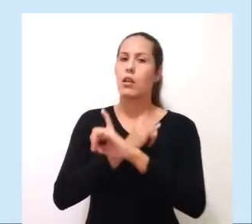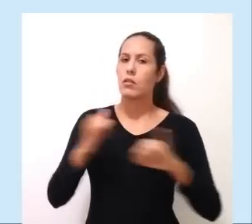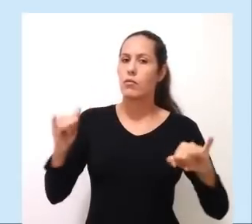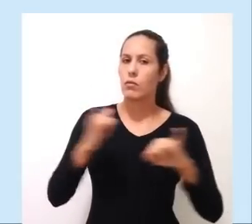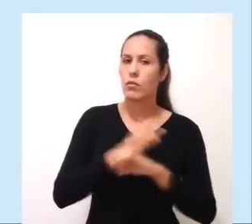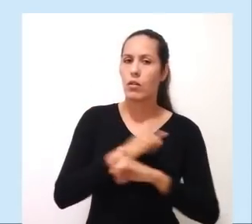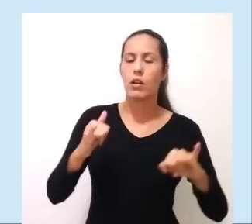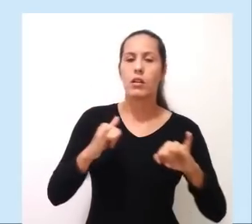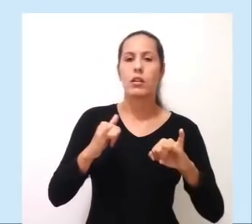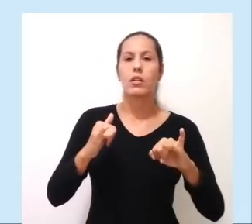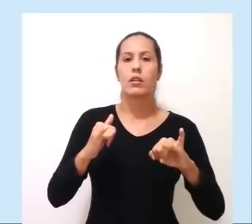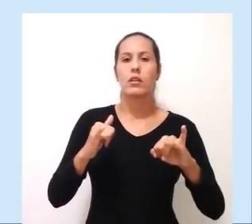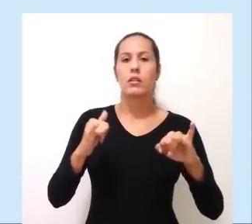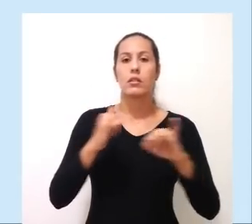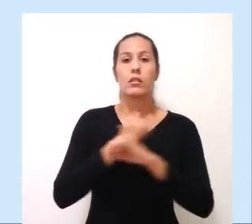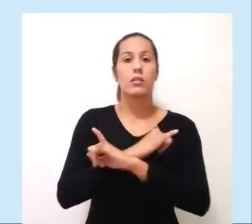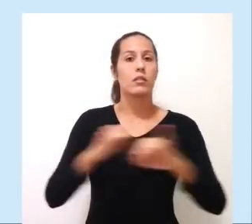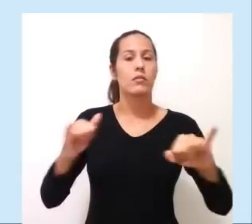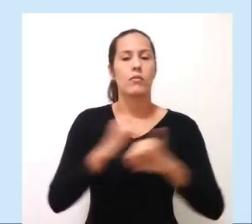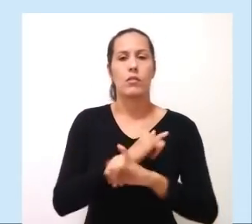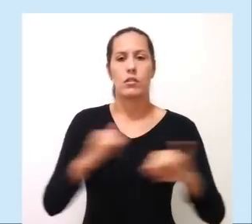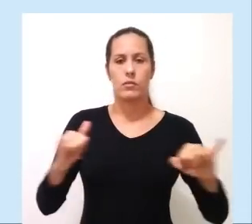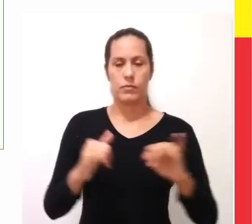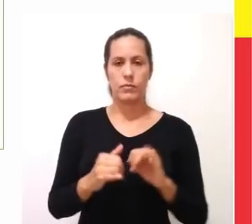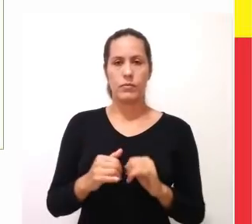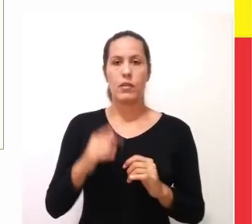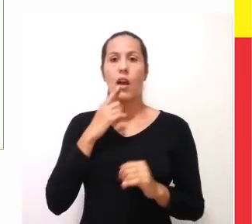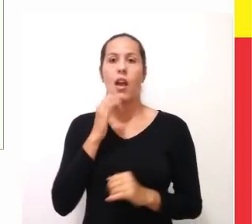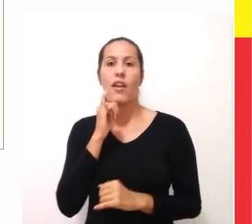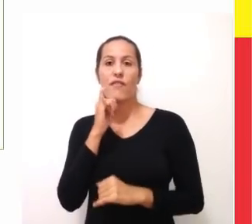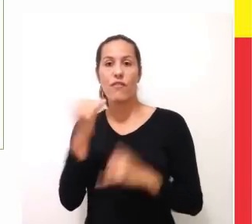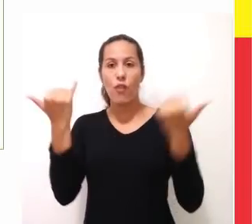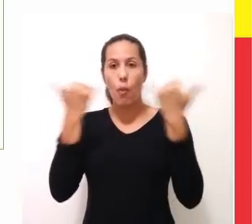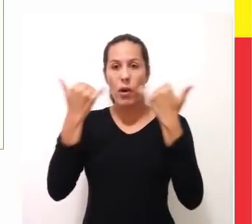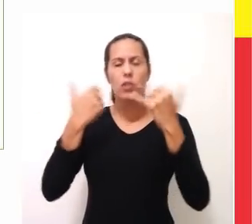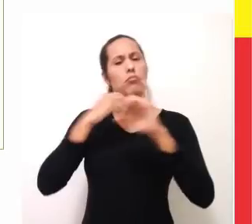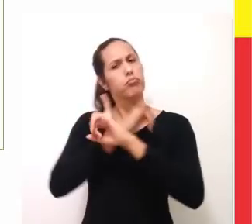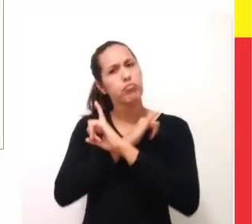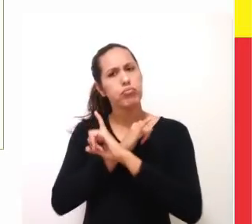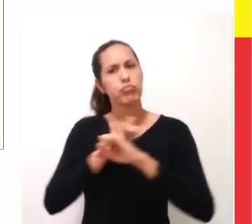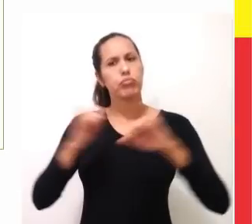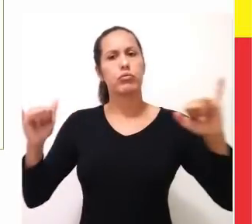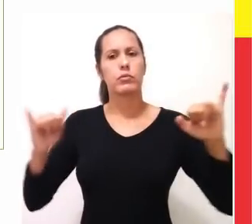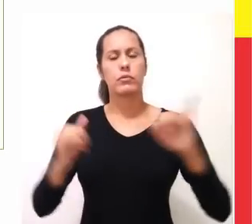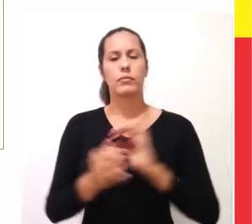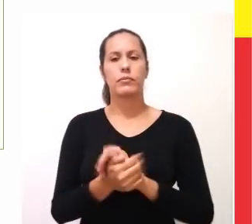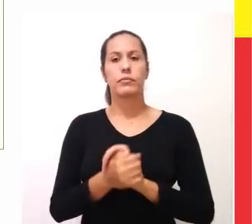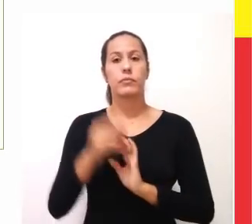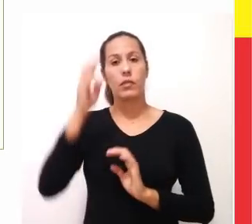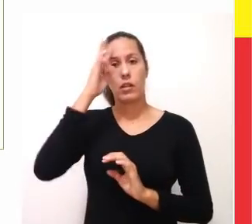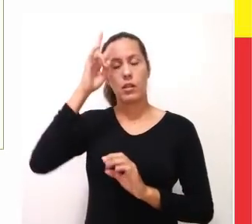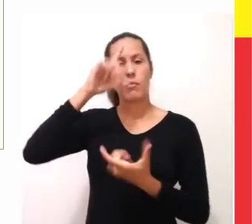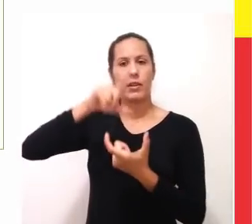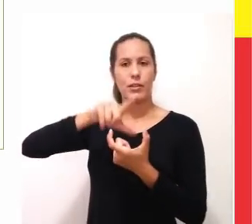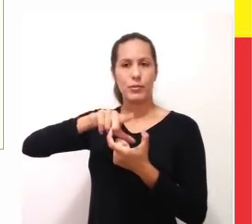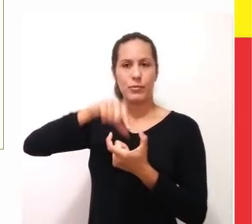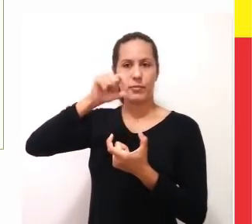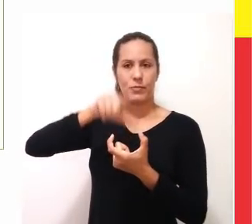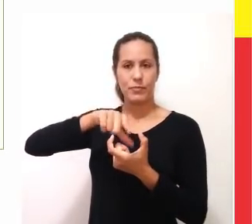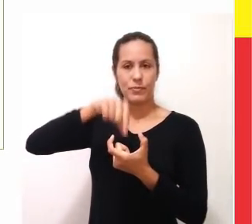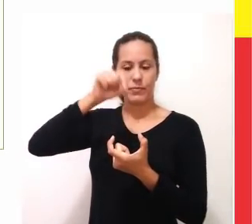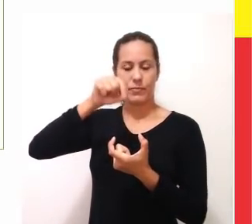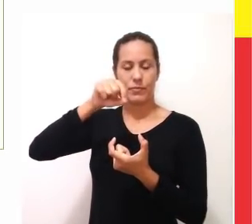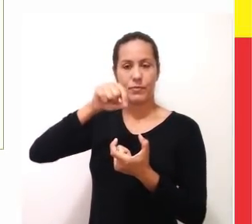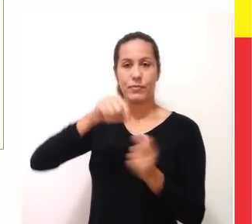é a divulgação da informação. Nosso objetivo de estudo é um item lexical, o